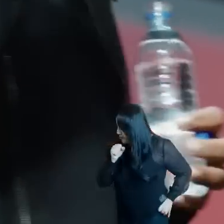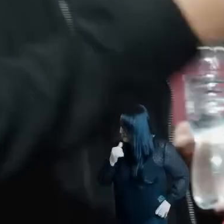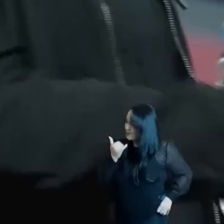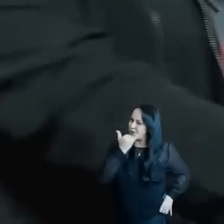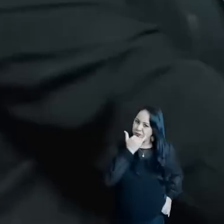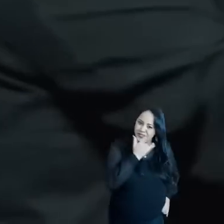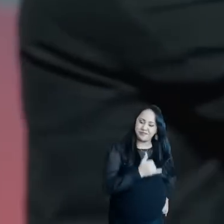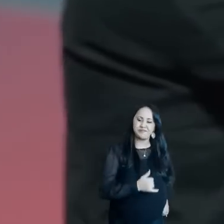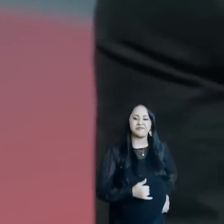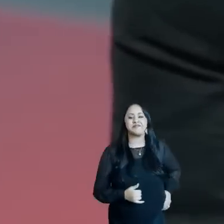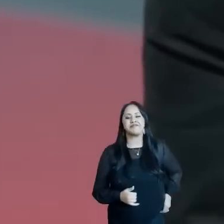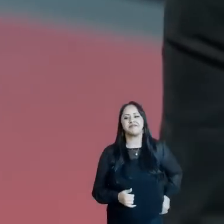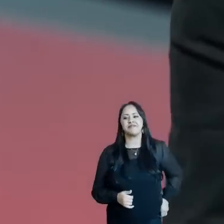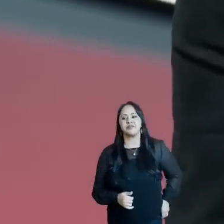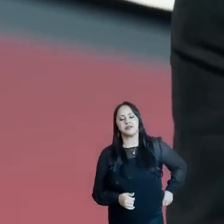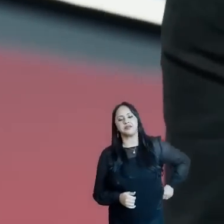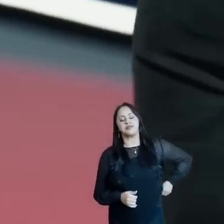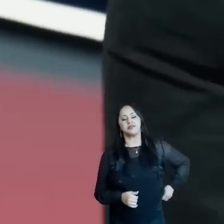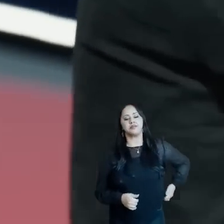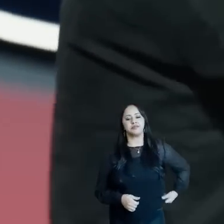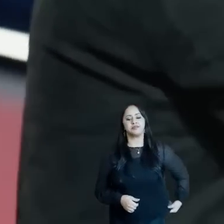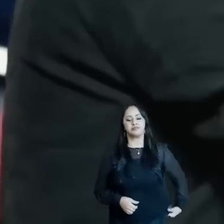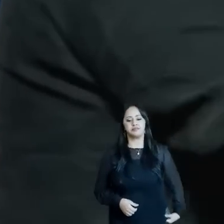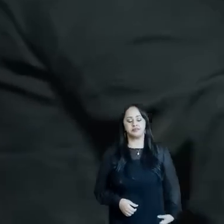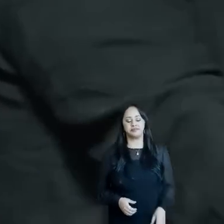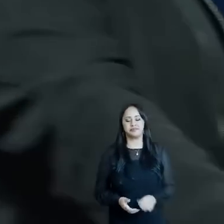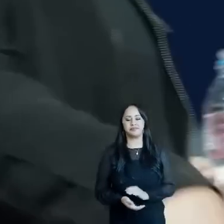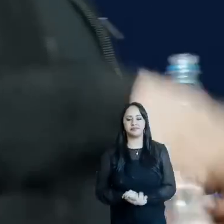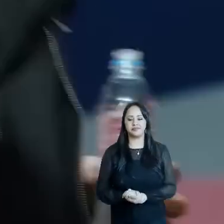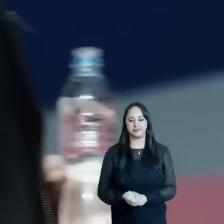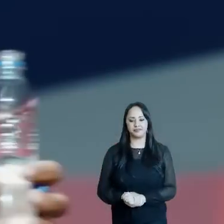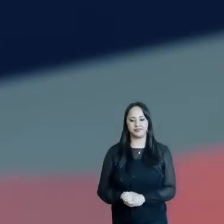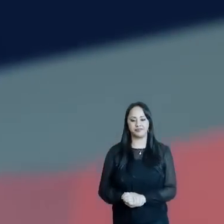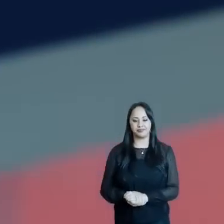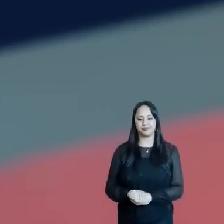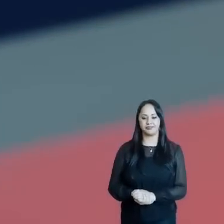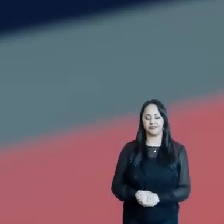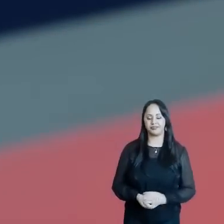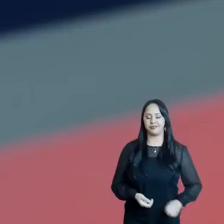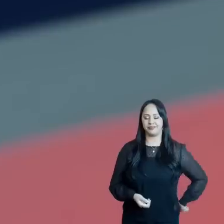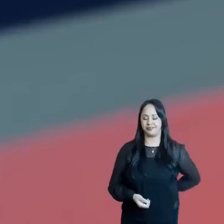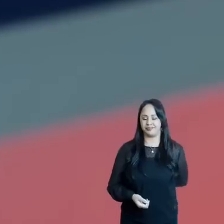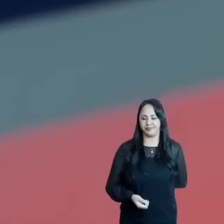Isso aqui é o que está passando no YouTube ou é só a captação? Mas...